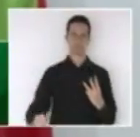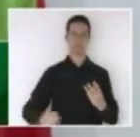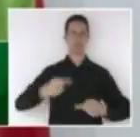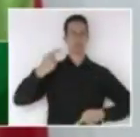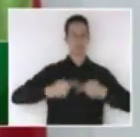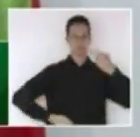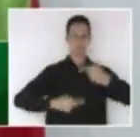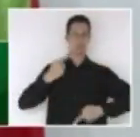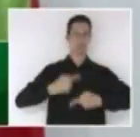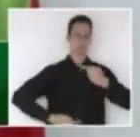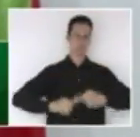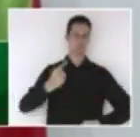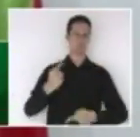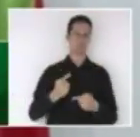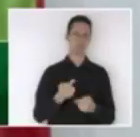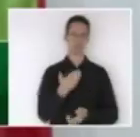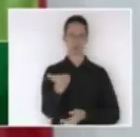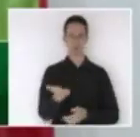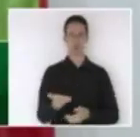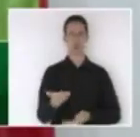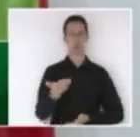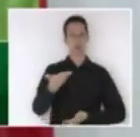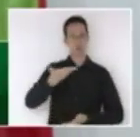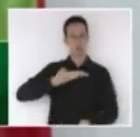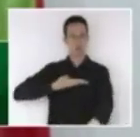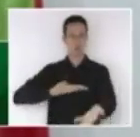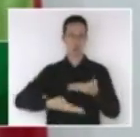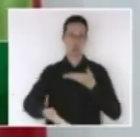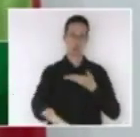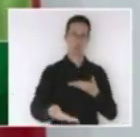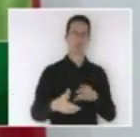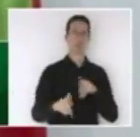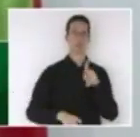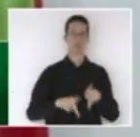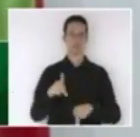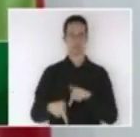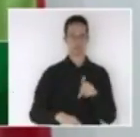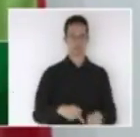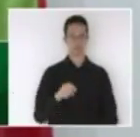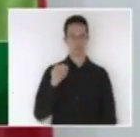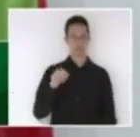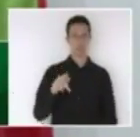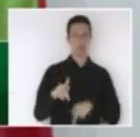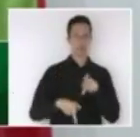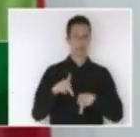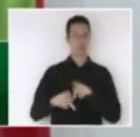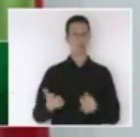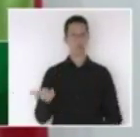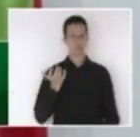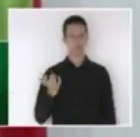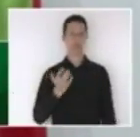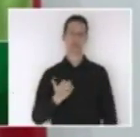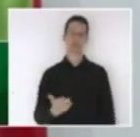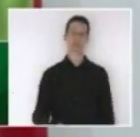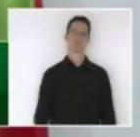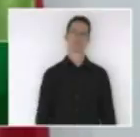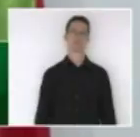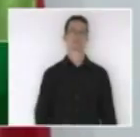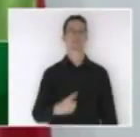brasileira, né? O Brasil que o povo brasileiro quer. E discute inúmeros